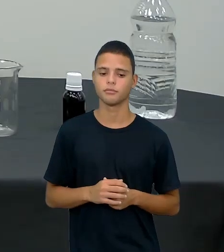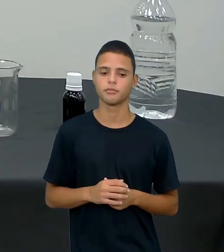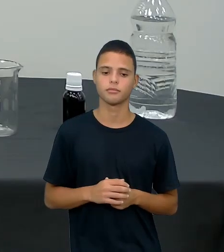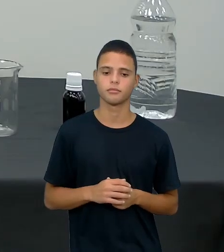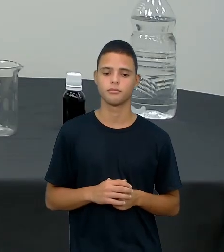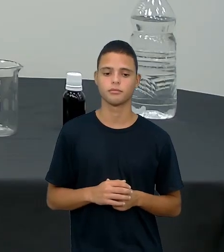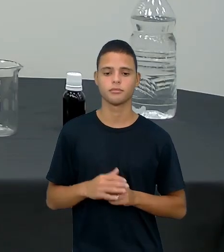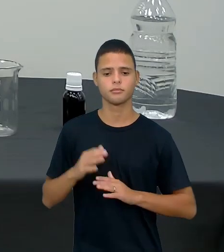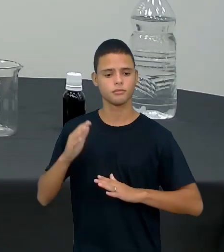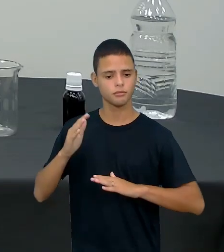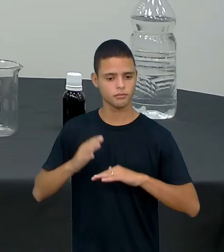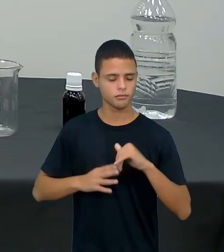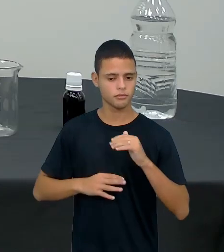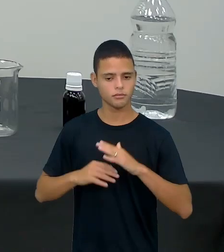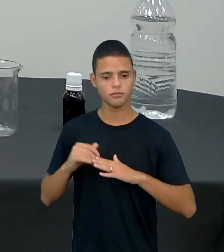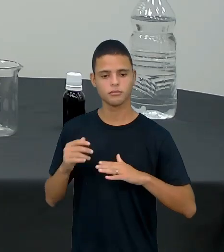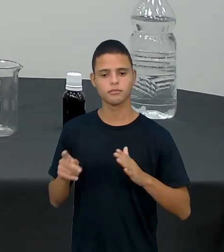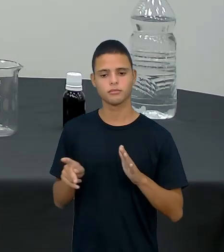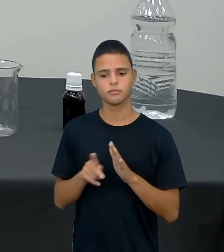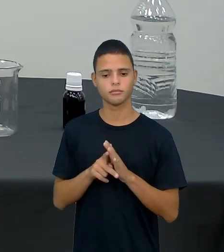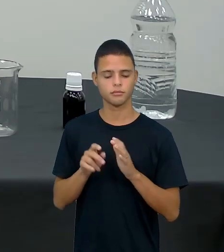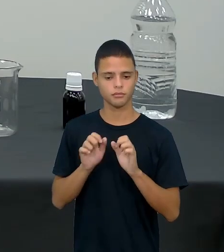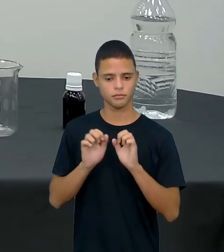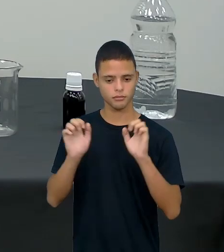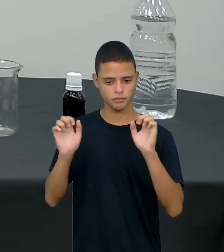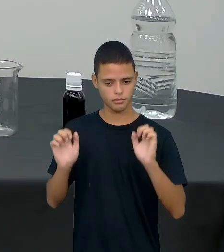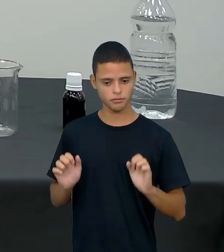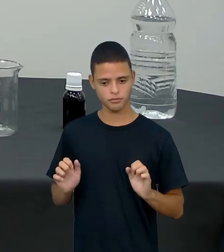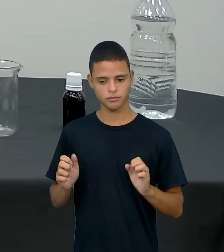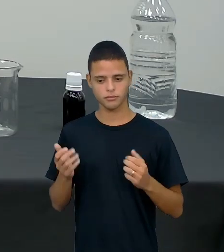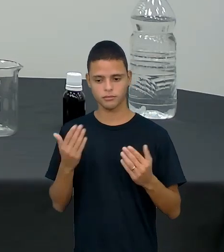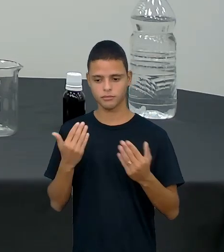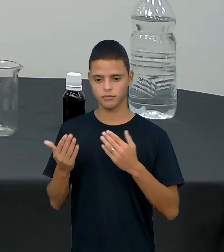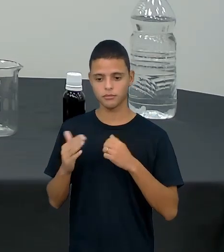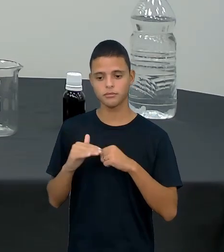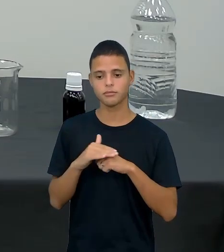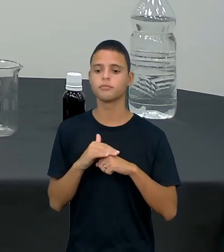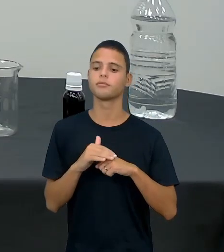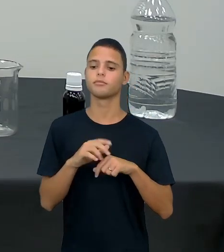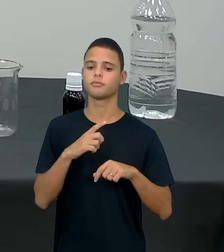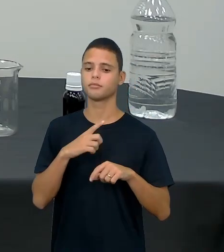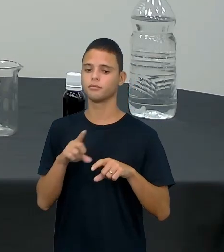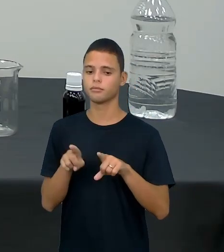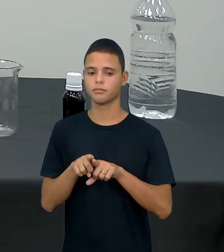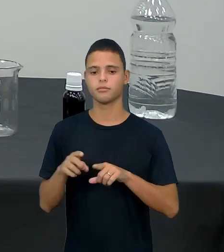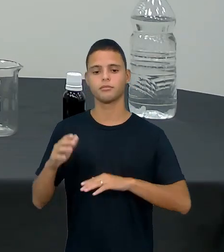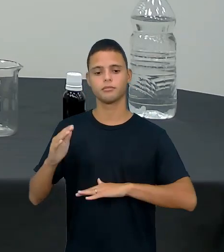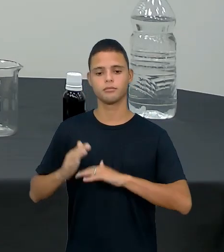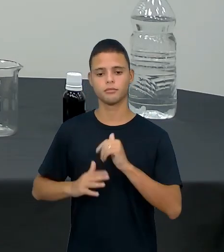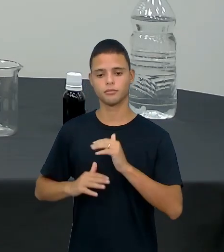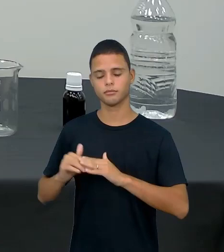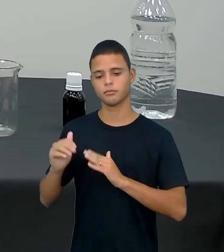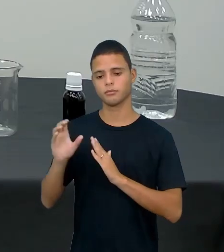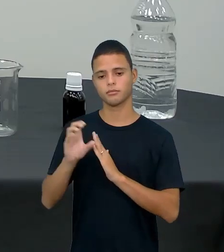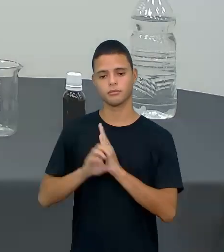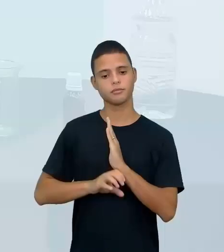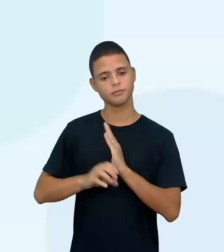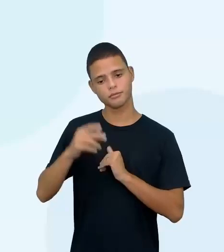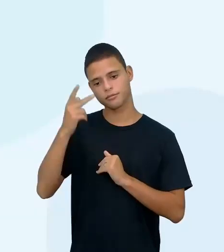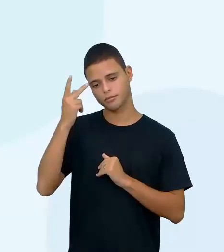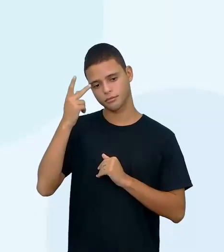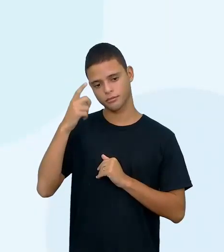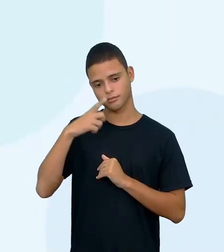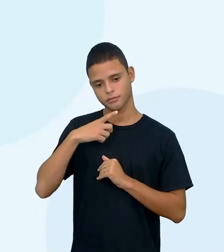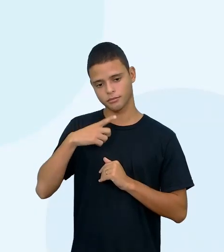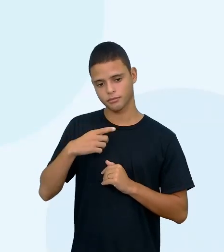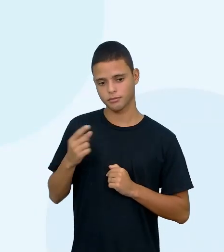das habilidades, então, do eixo estruturante que eu estava aí conversando com vocês, a gente tem também, olha, a habilidade do currículo paulista, que está aí